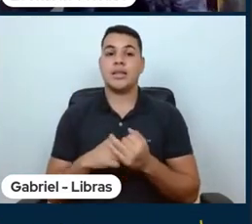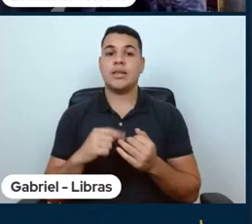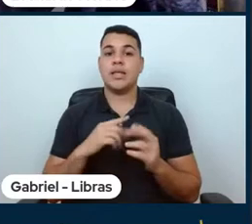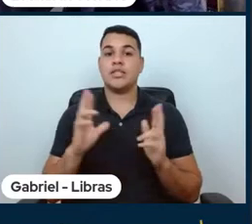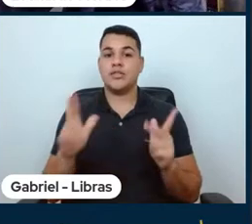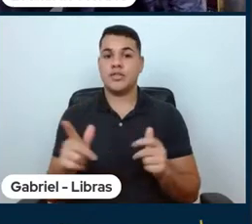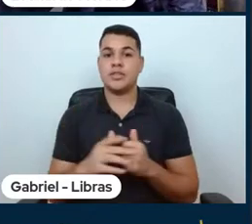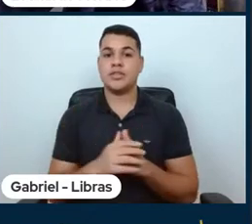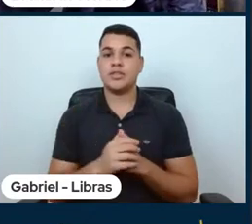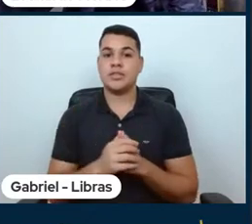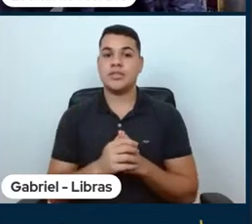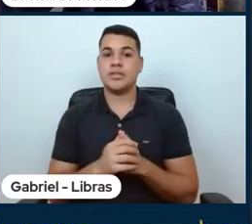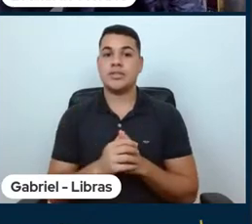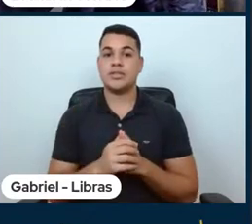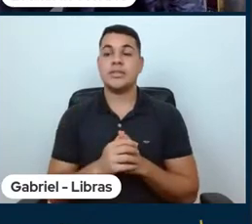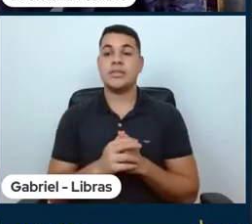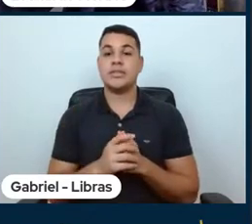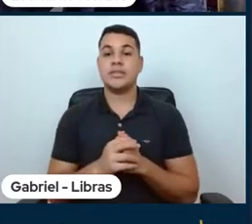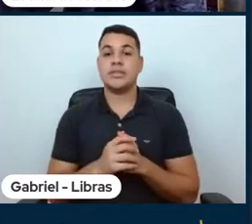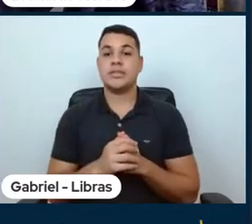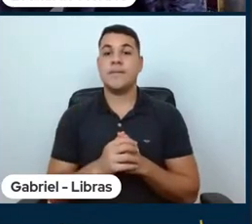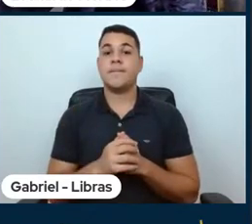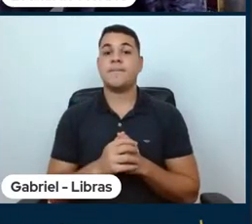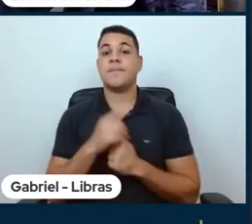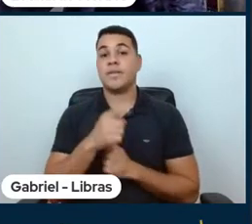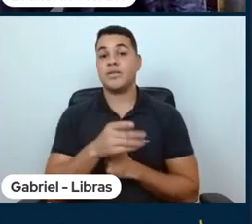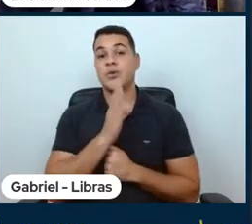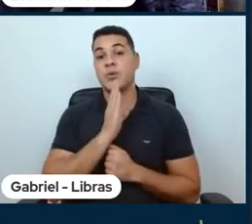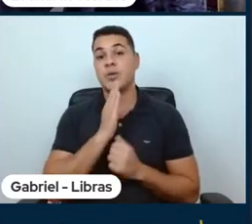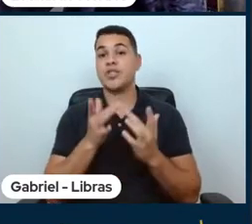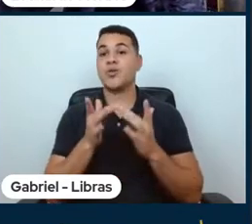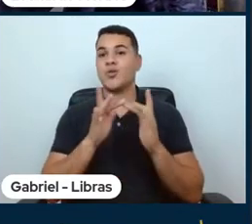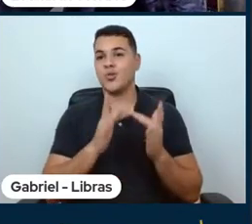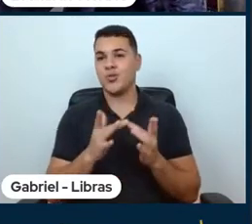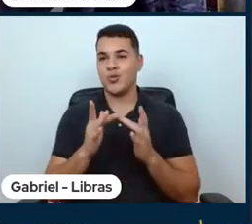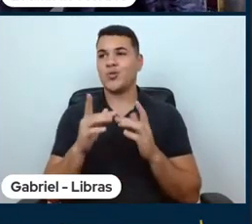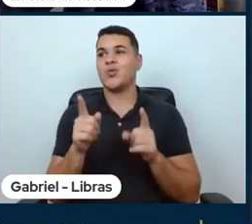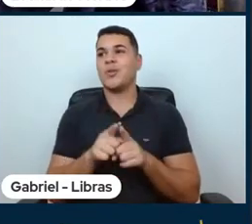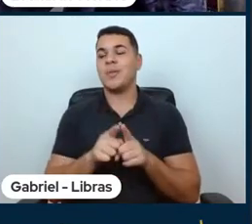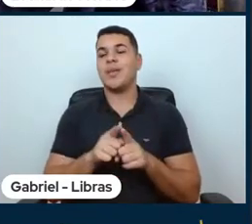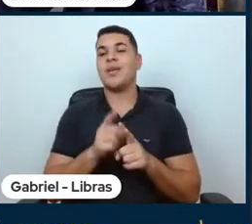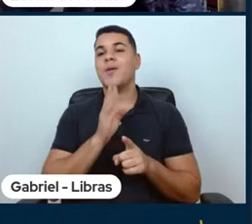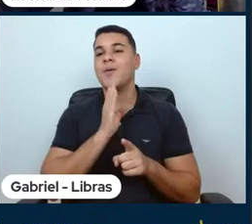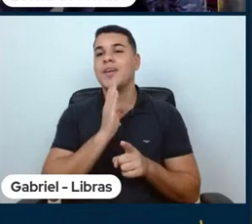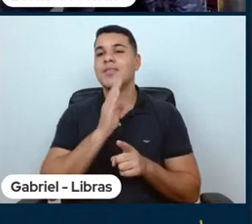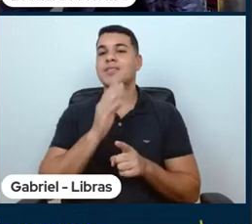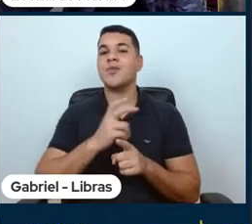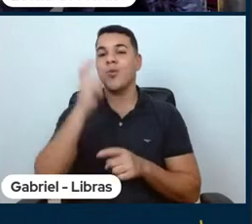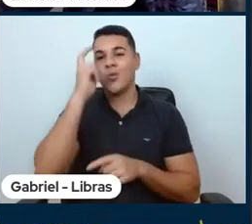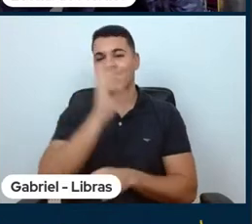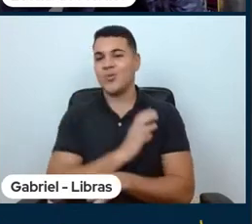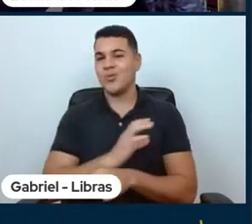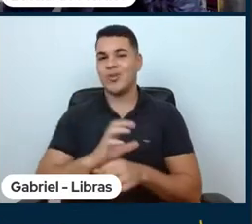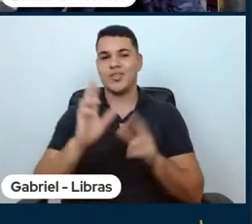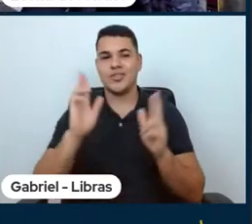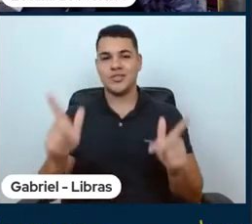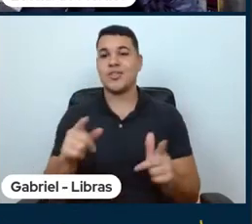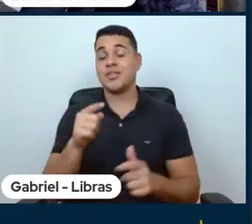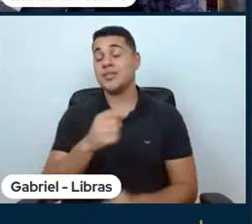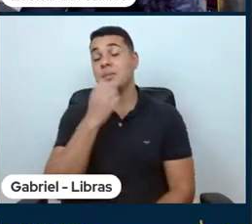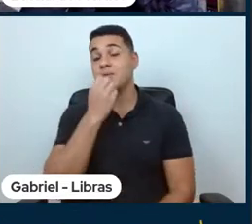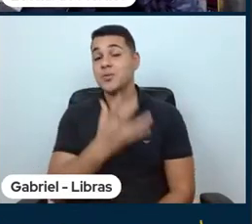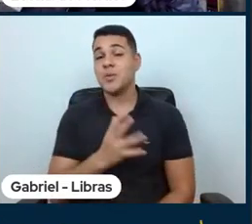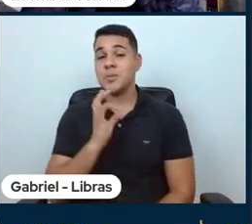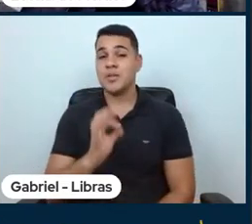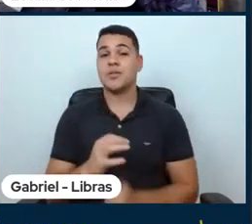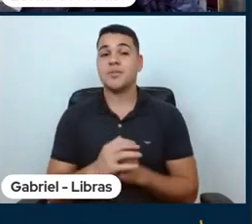Tem uma diferença porque você conhece pessoas, você conhece cultura diferente, então é muito legal isso.